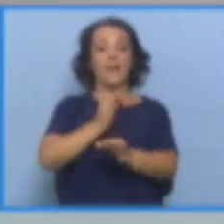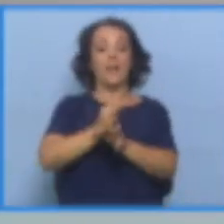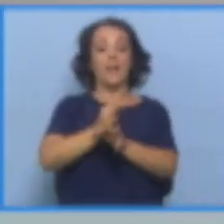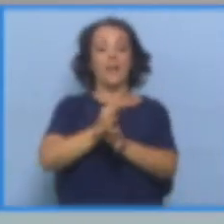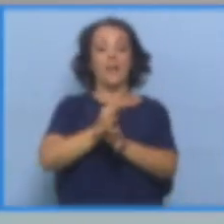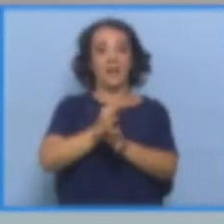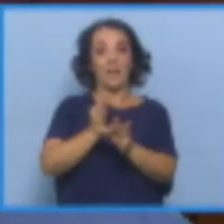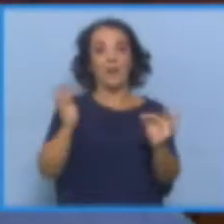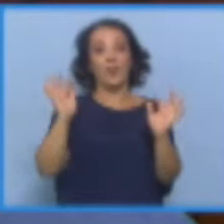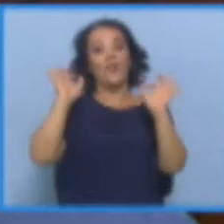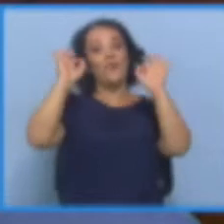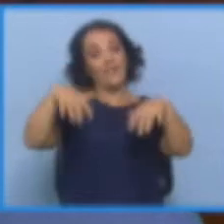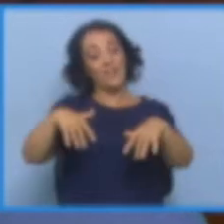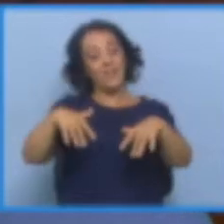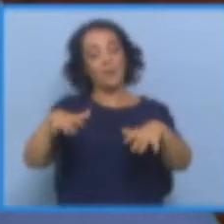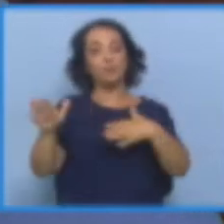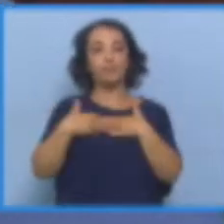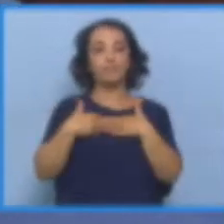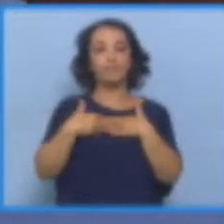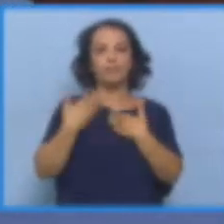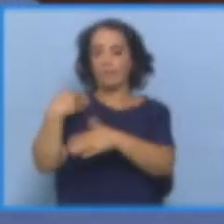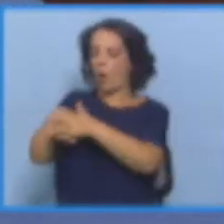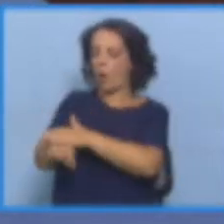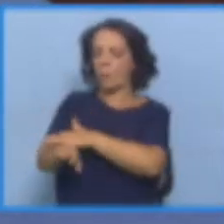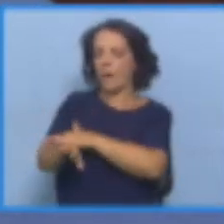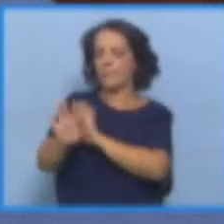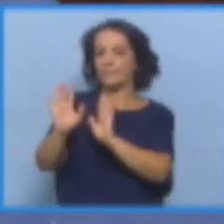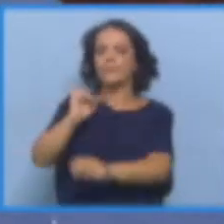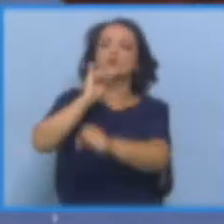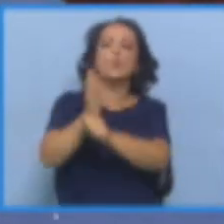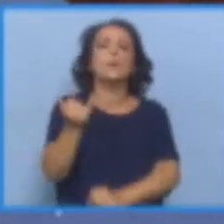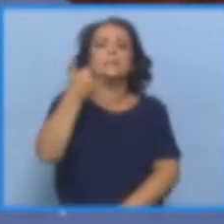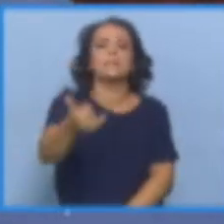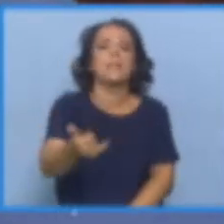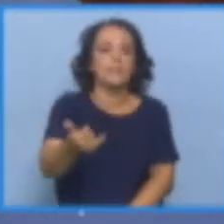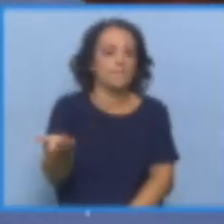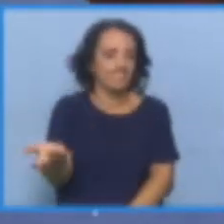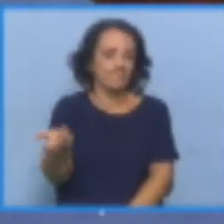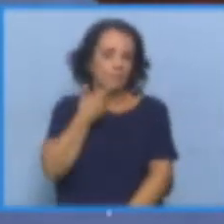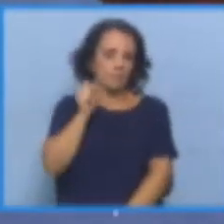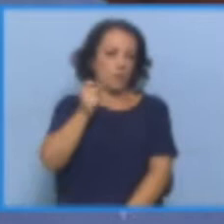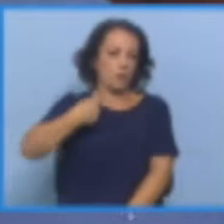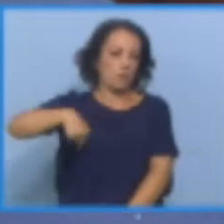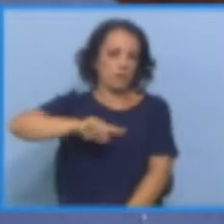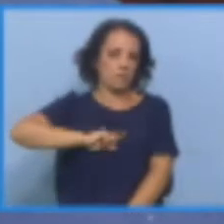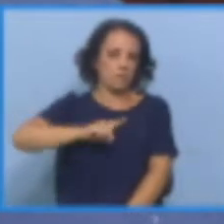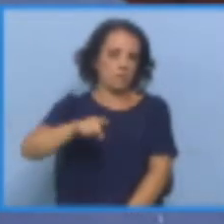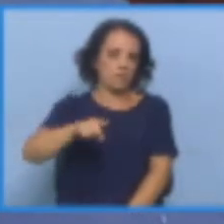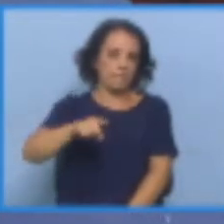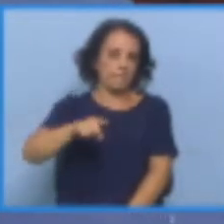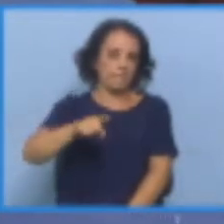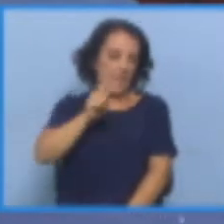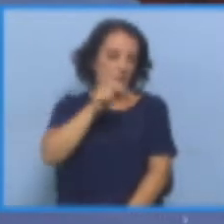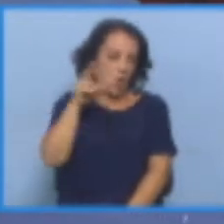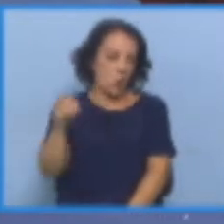quando se termina a celebração, está armado. Venha ao seguinte. Não podemos cair nesse